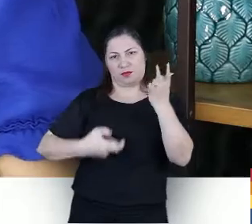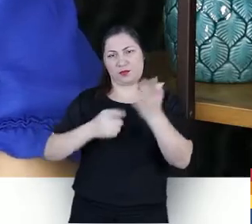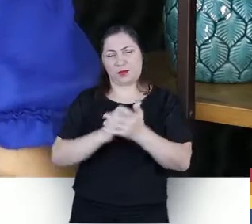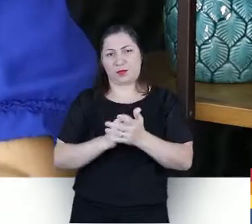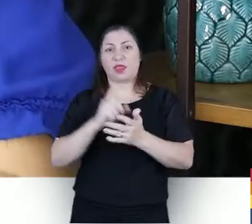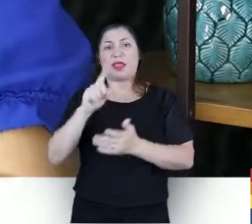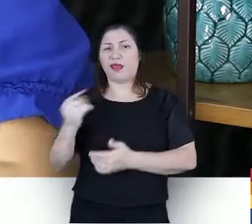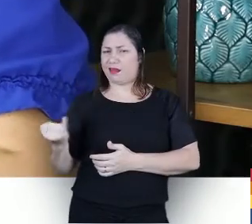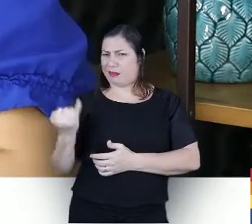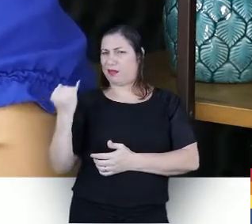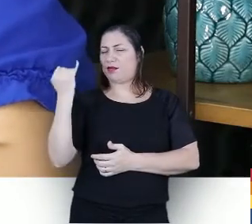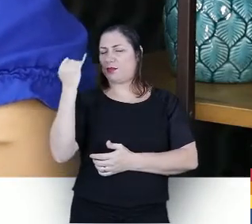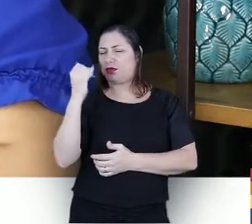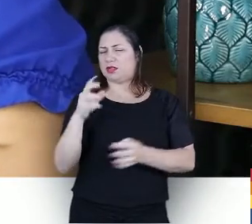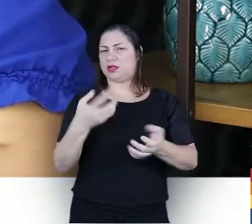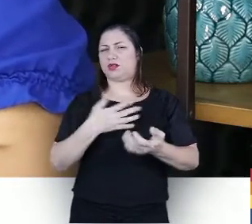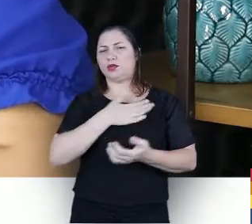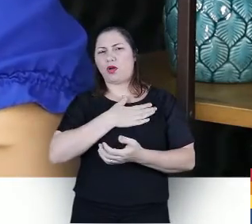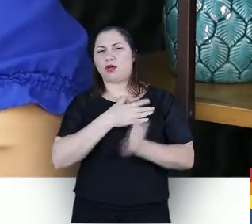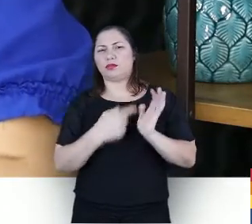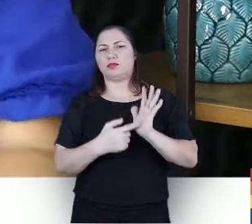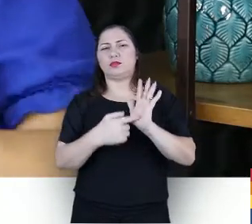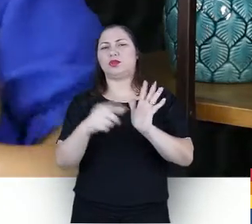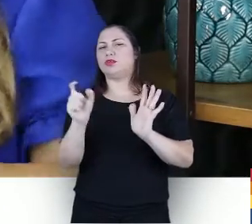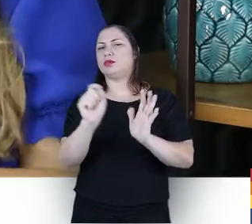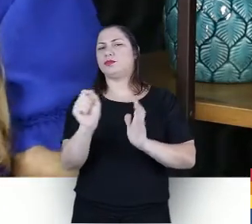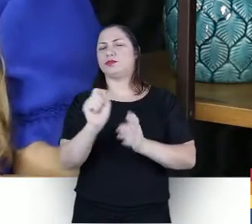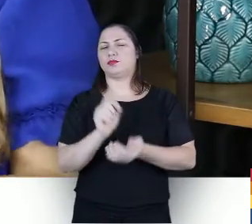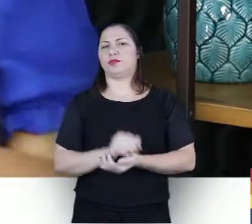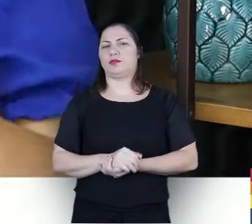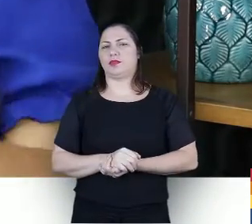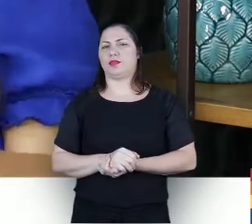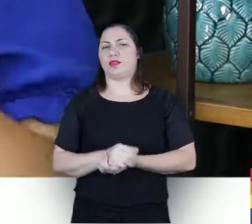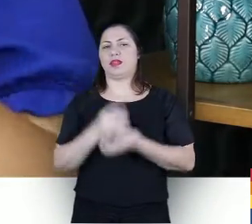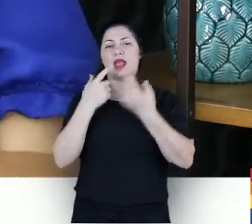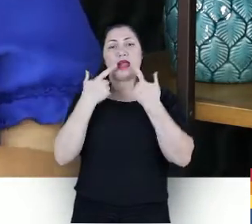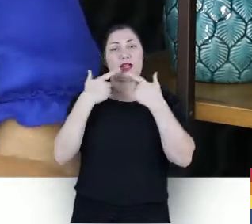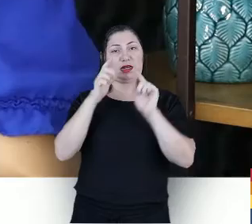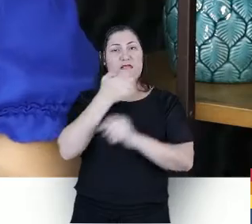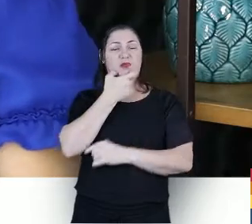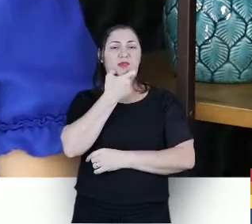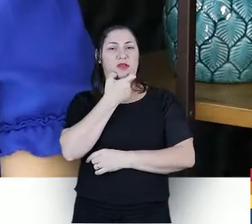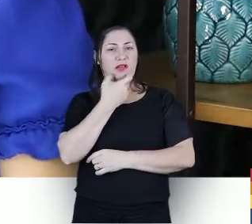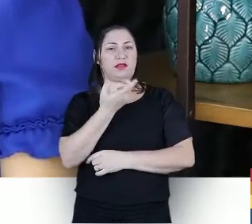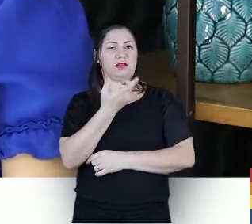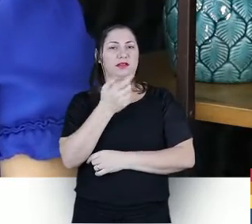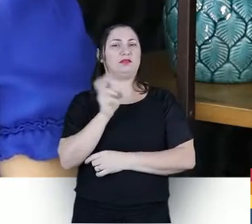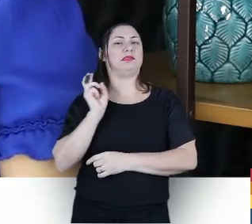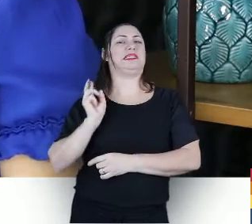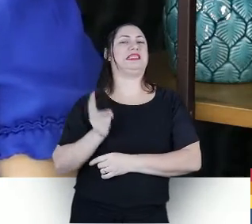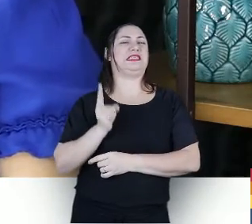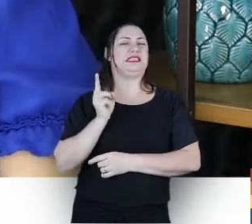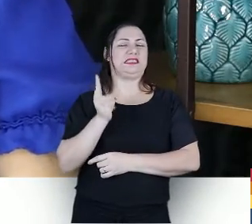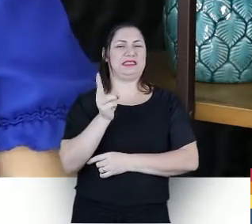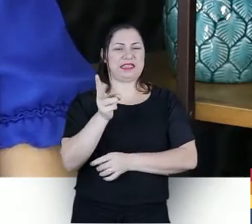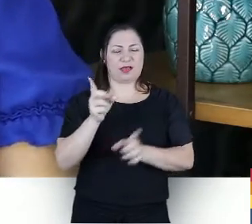ao cotidiano do estudante. Por que e para que eu estou estudando a língua